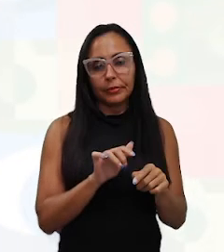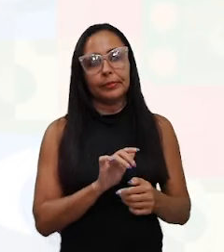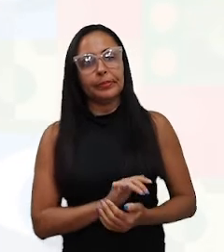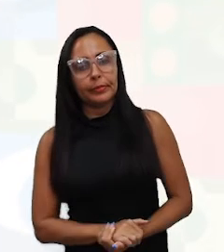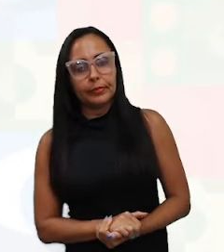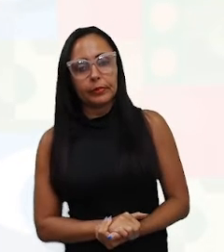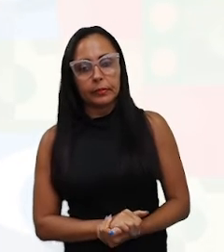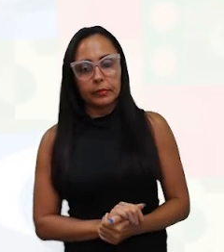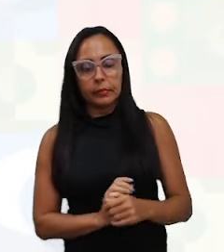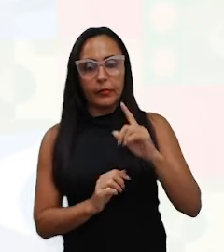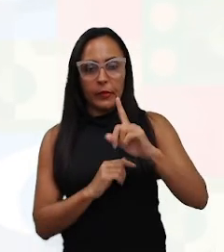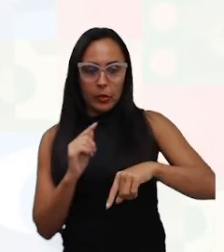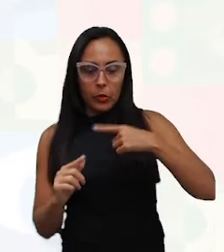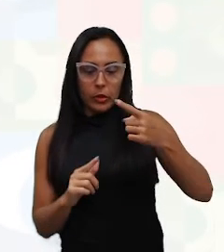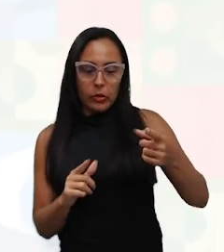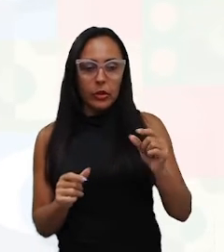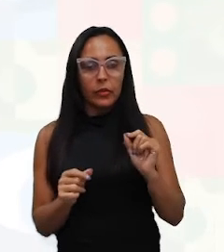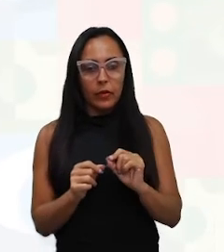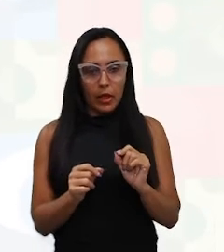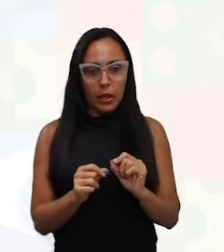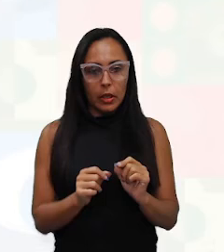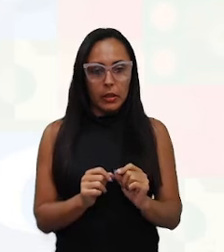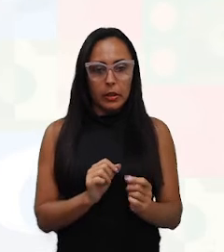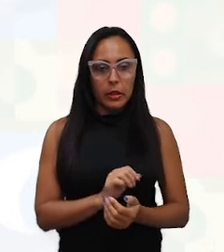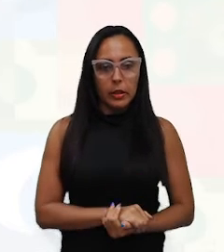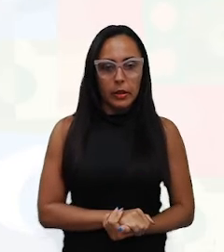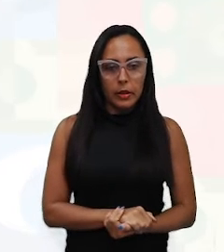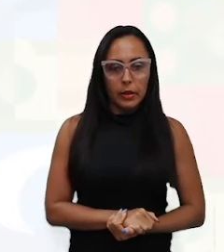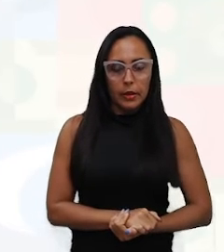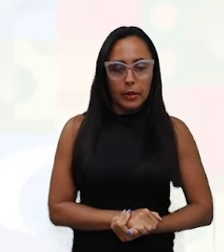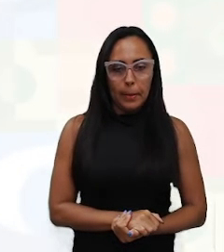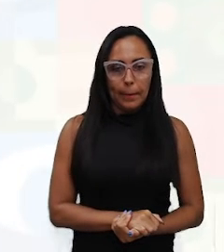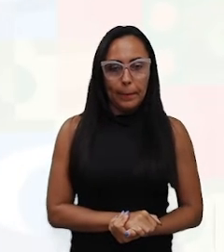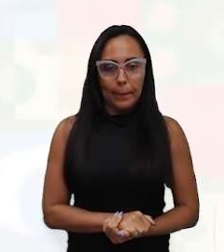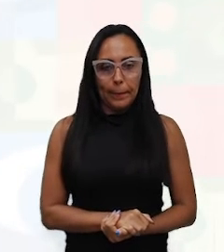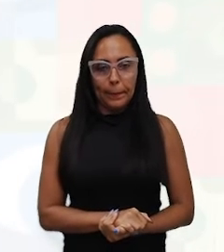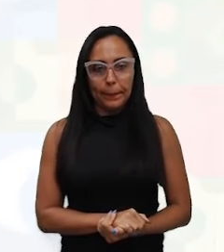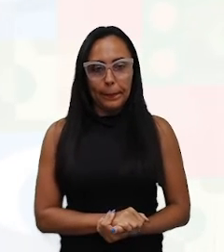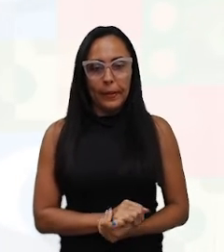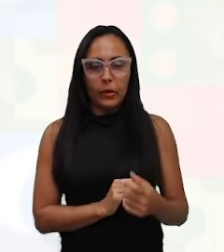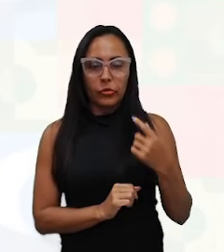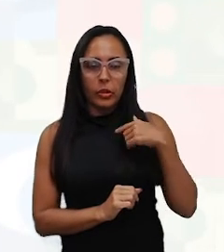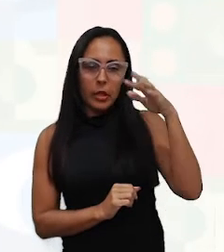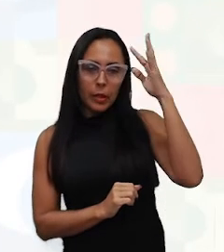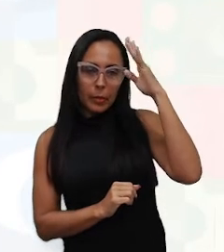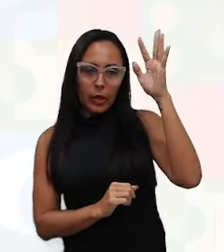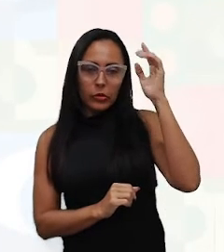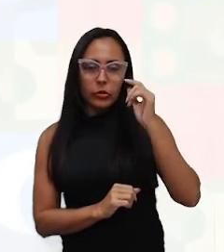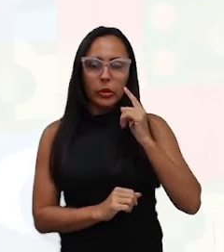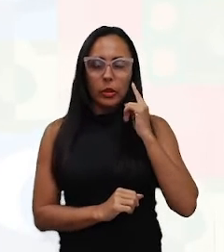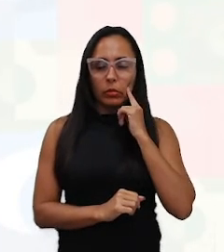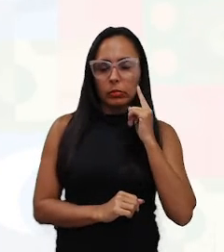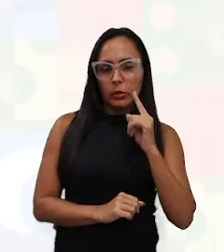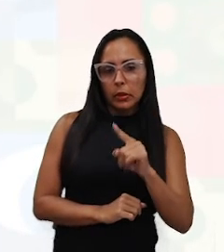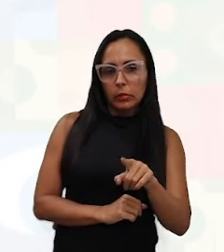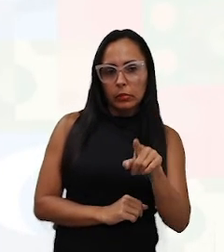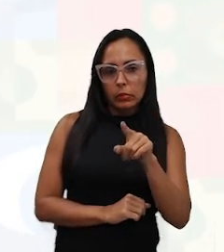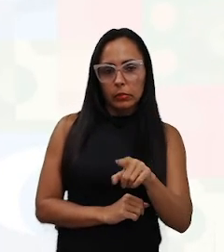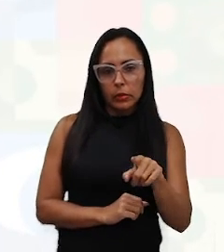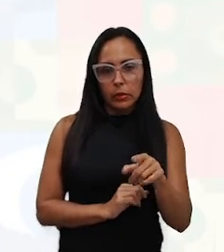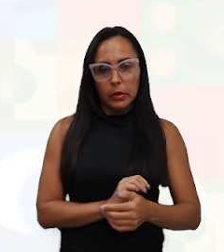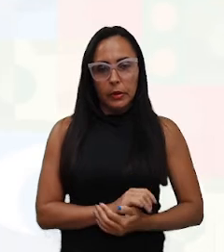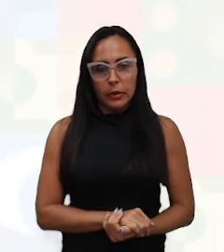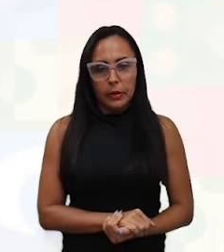Depois que a gente faz essa marcação do piso, a gente imagina olhando para o quarto. Então, tem um